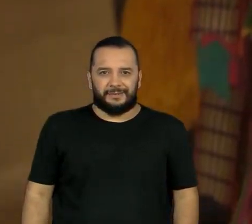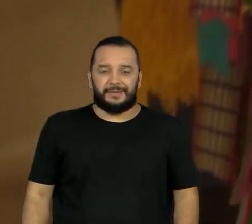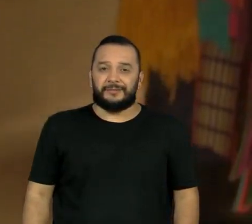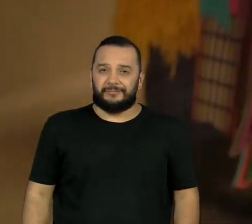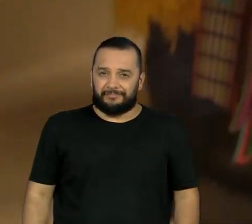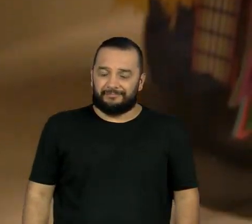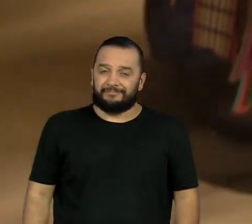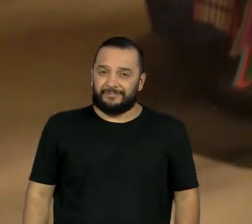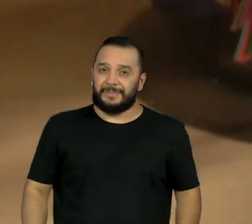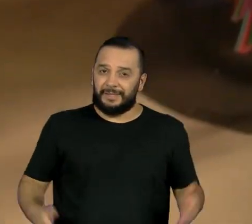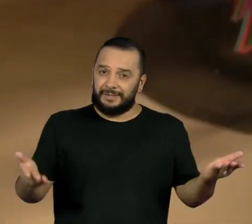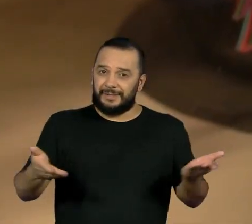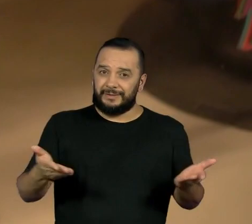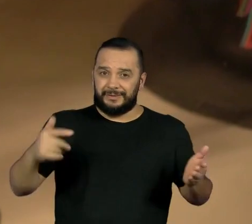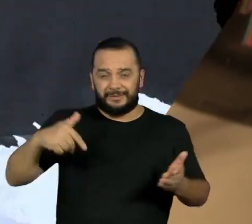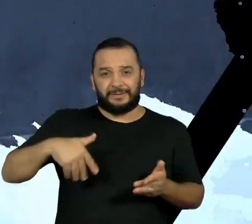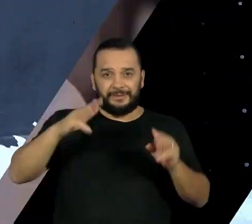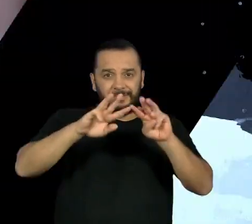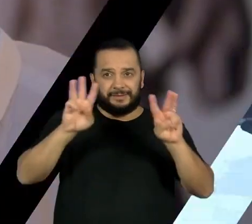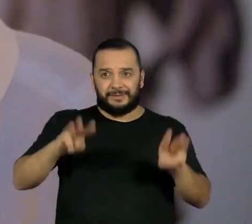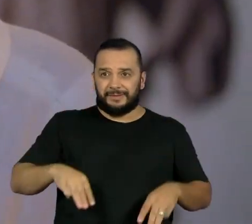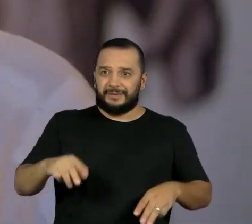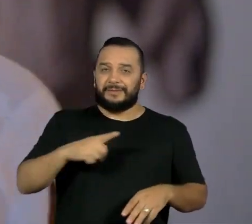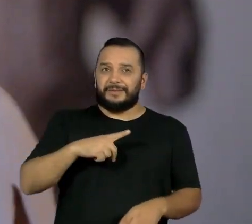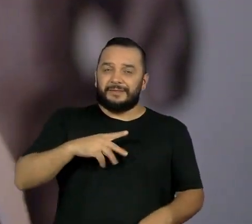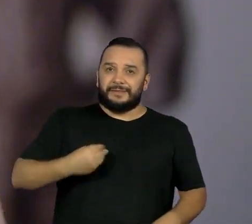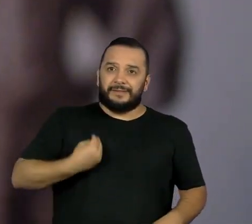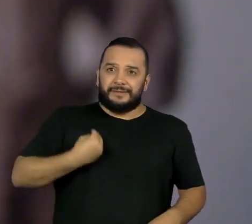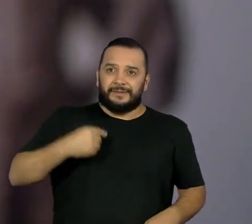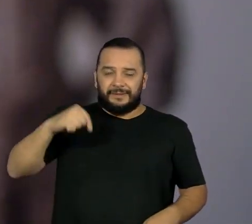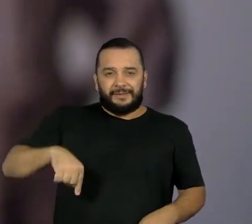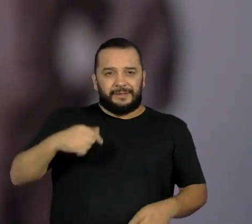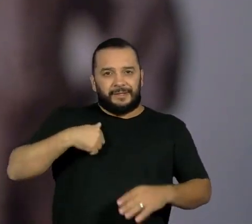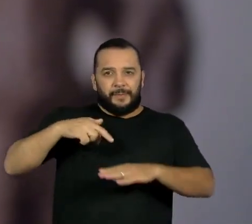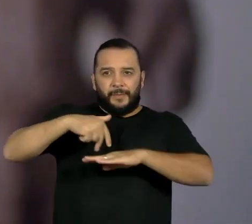E nessa outra parte do museu, a gente tem a presença de uma moda